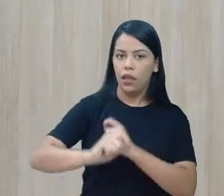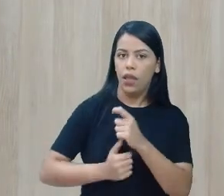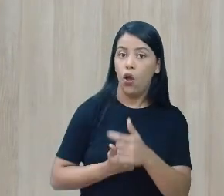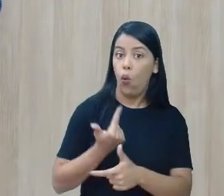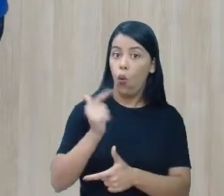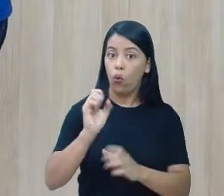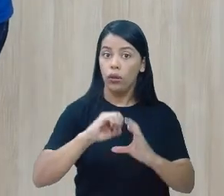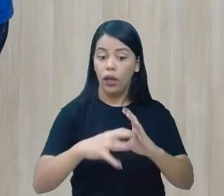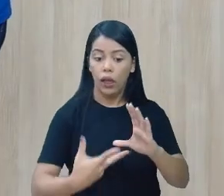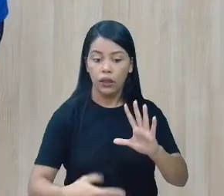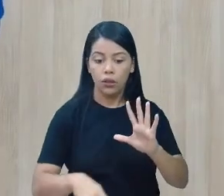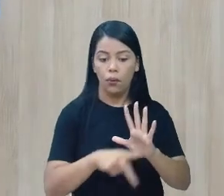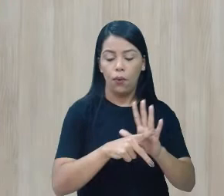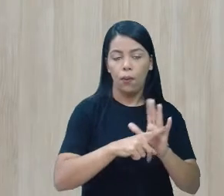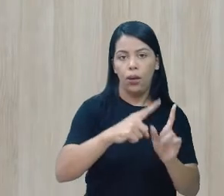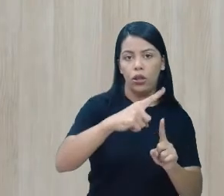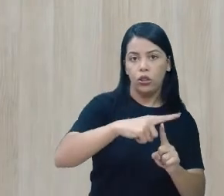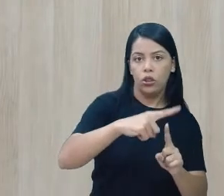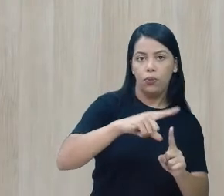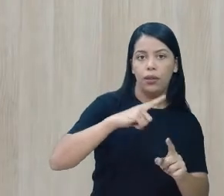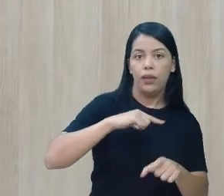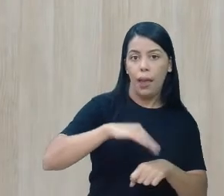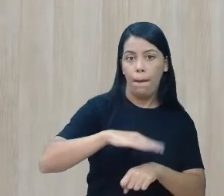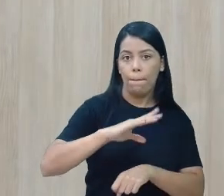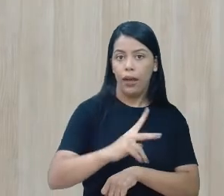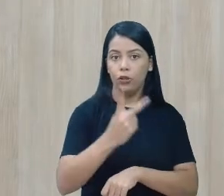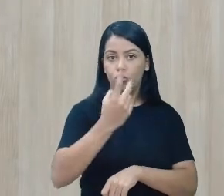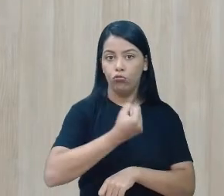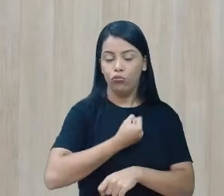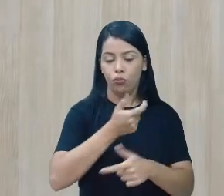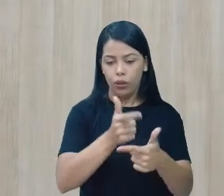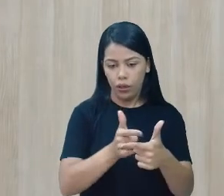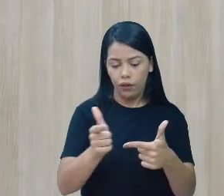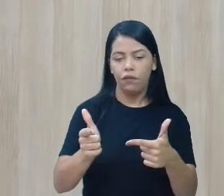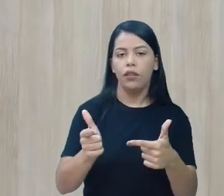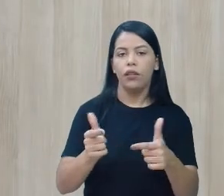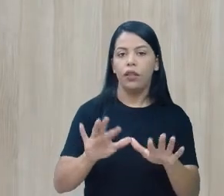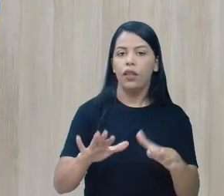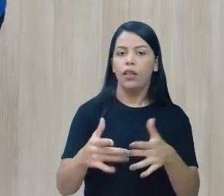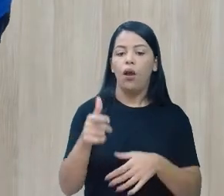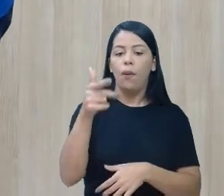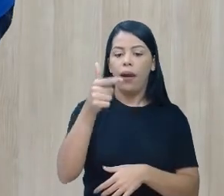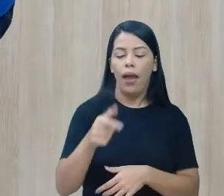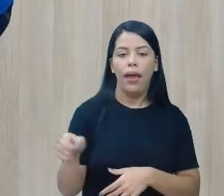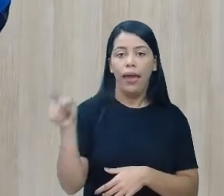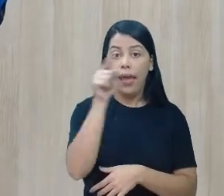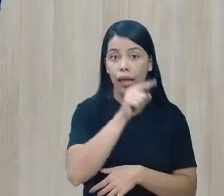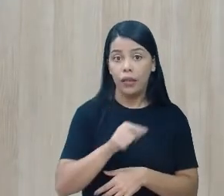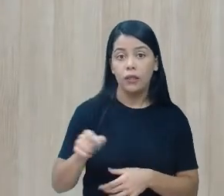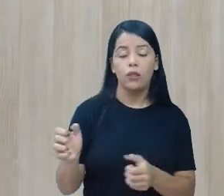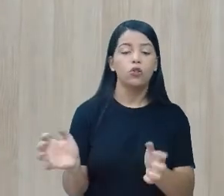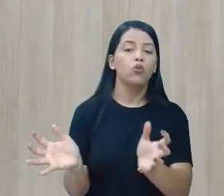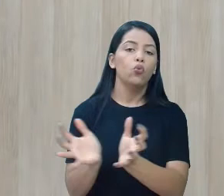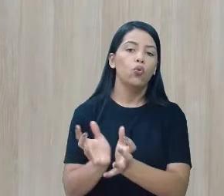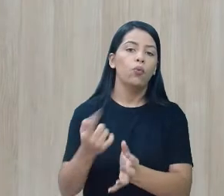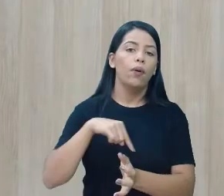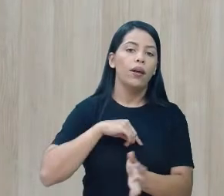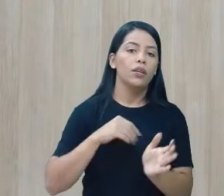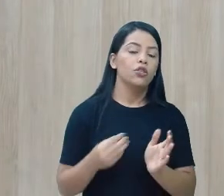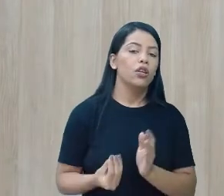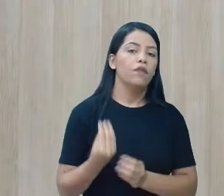outra característica, ou seja, de ter mais de dois divisores. Para esses números, a gente vai dar o nome de